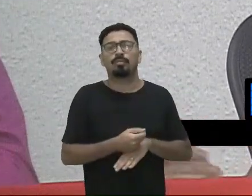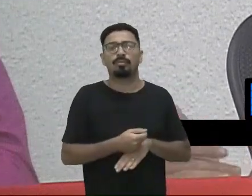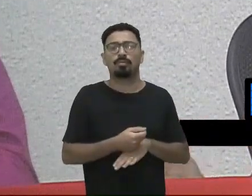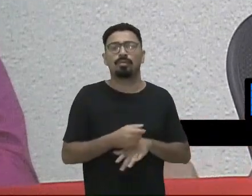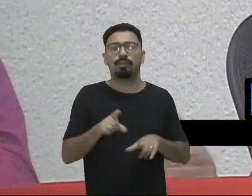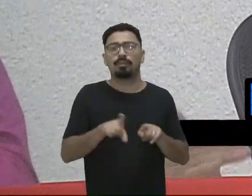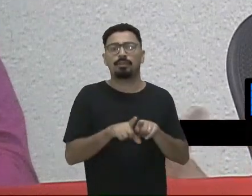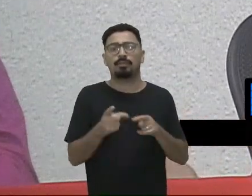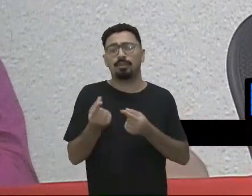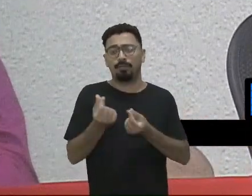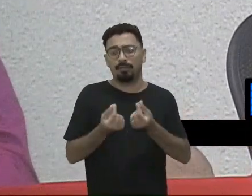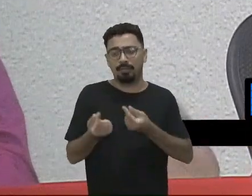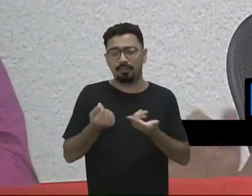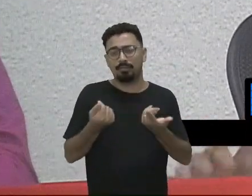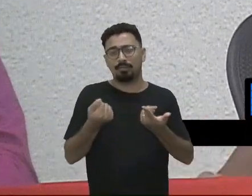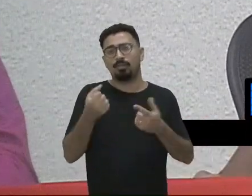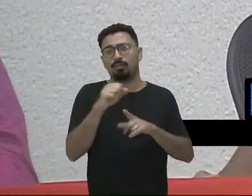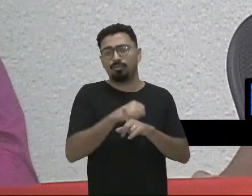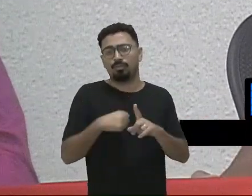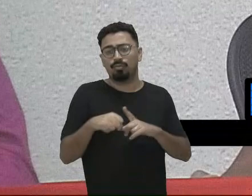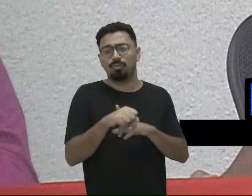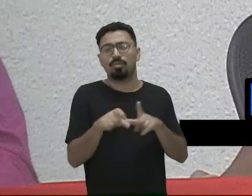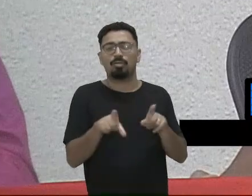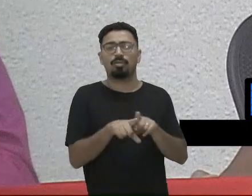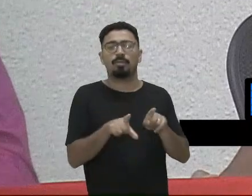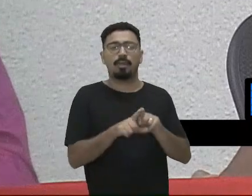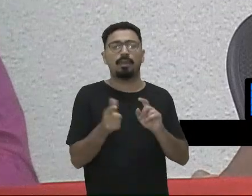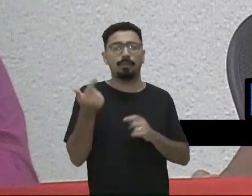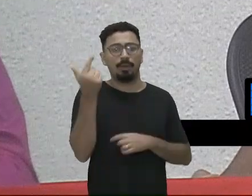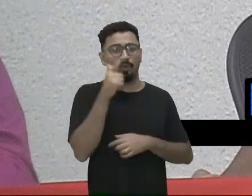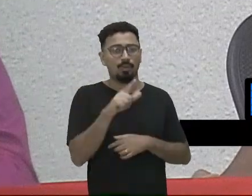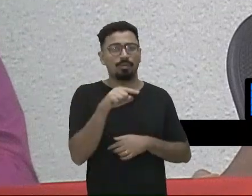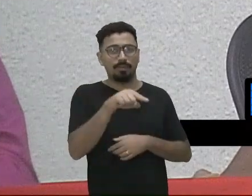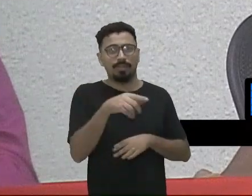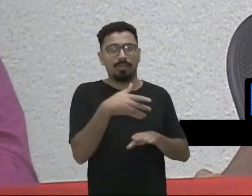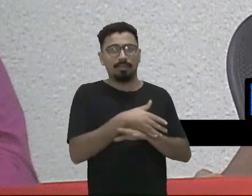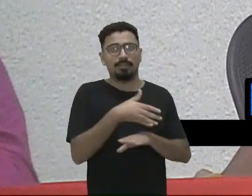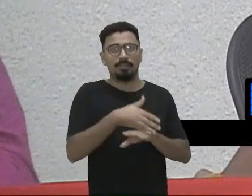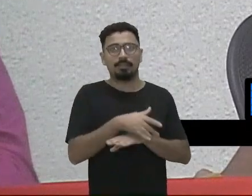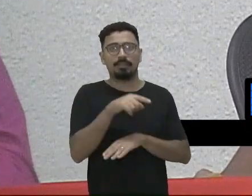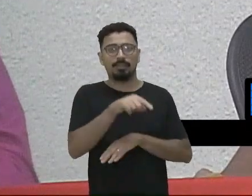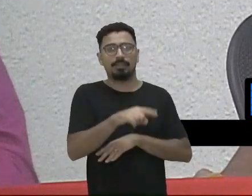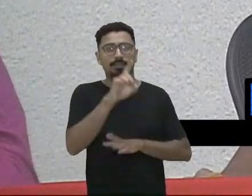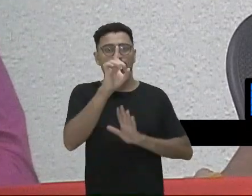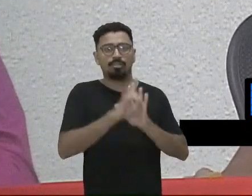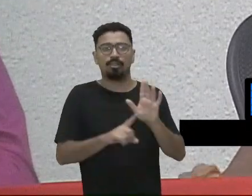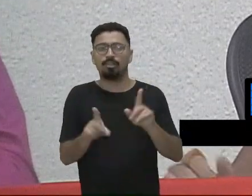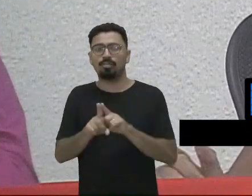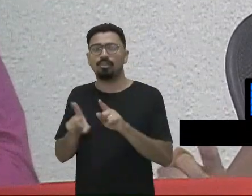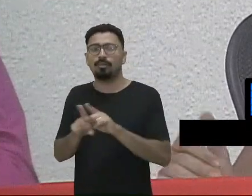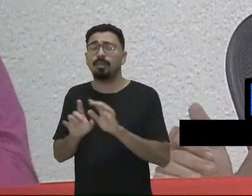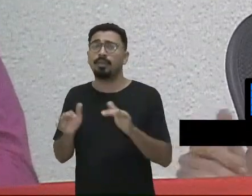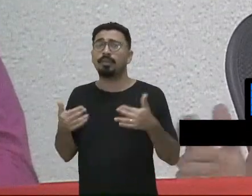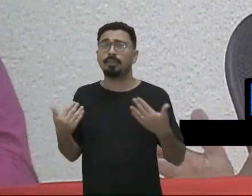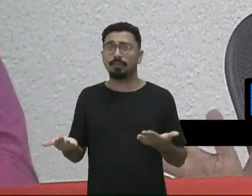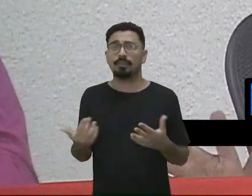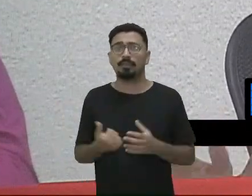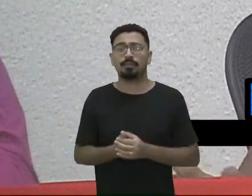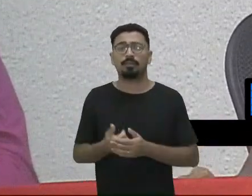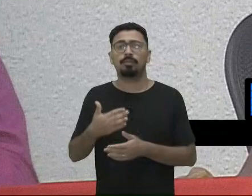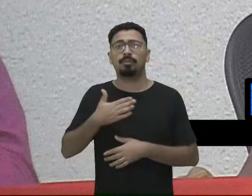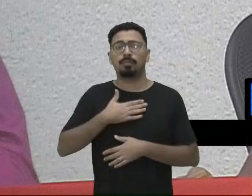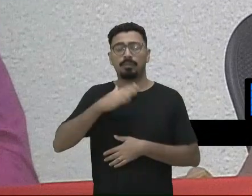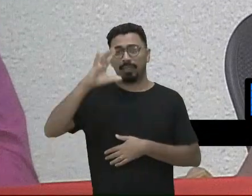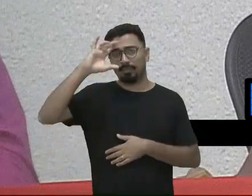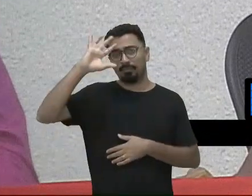condição financeira ou socioeconômica para conseguir ter acesso a esses direitos. Então, a minha reflexão